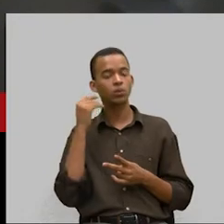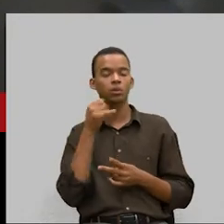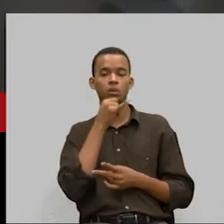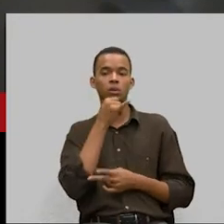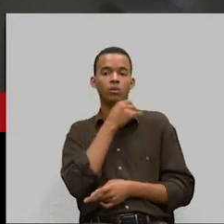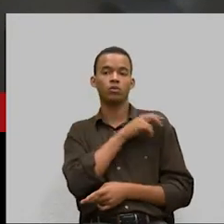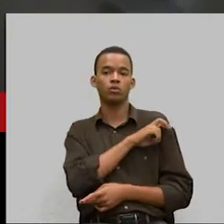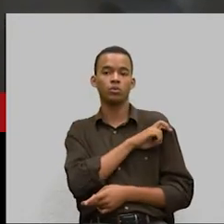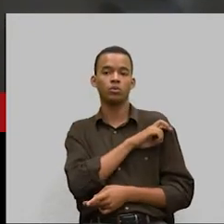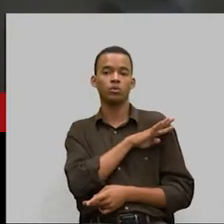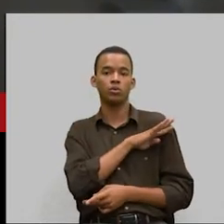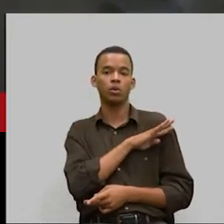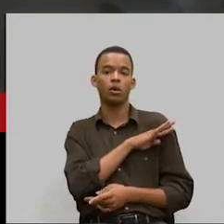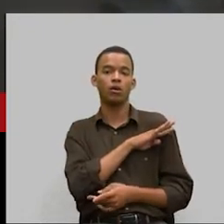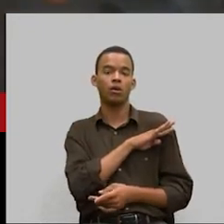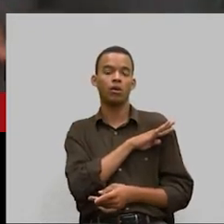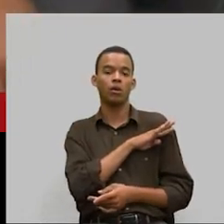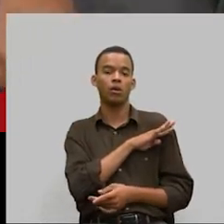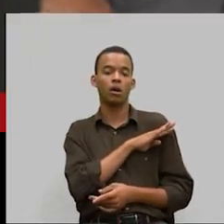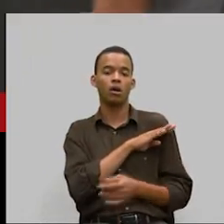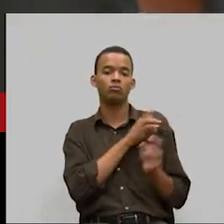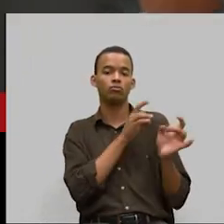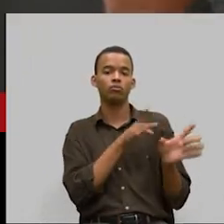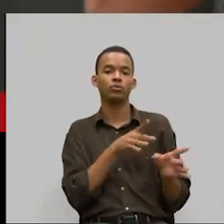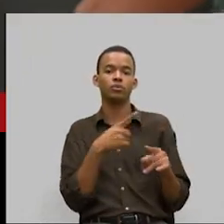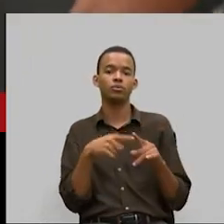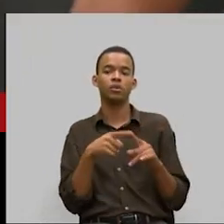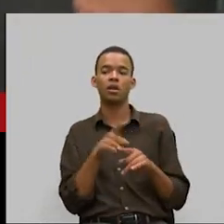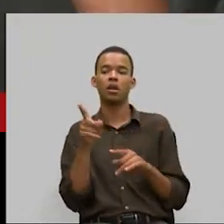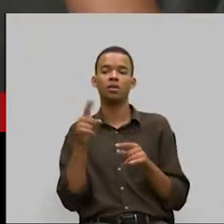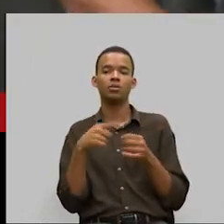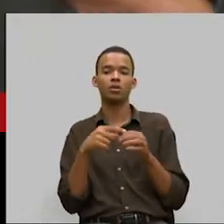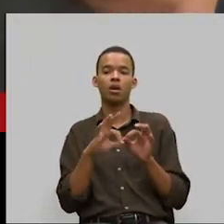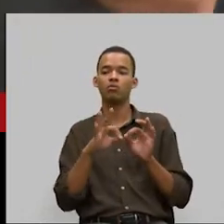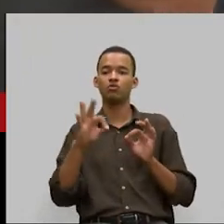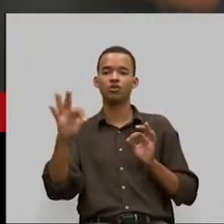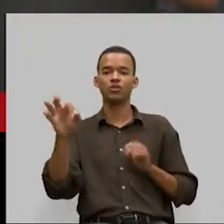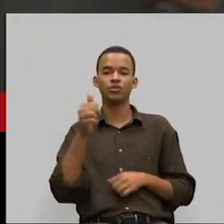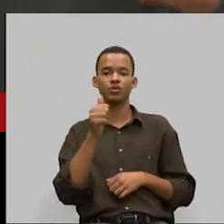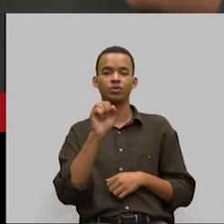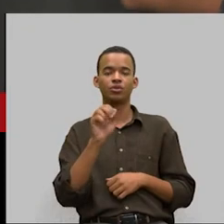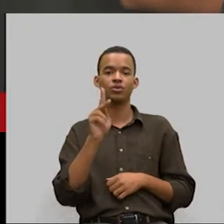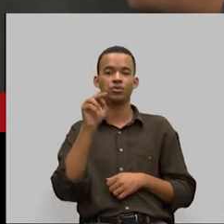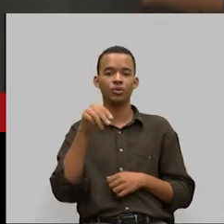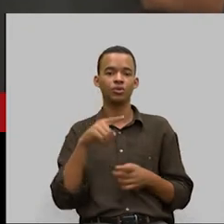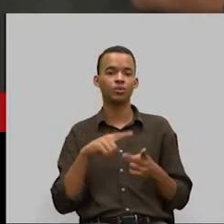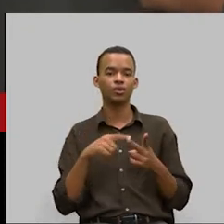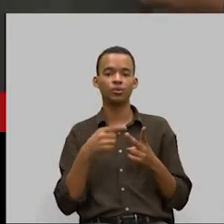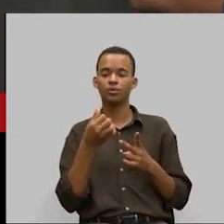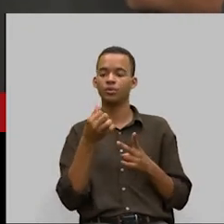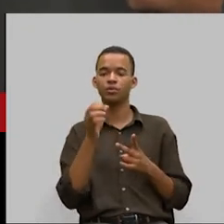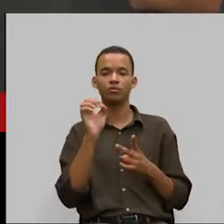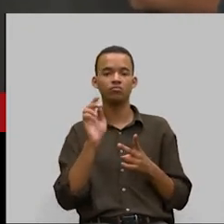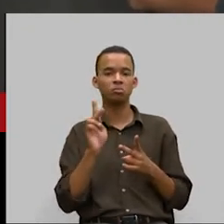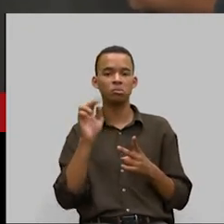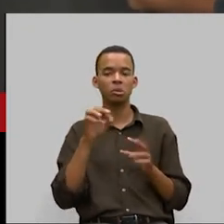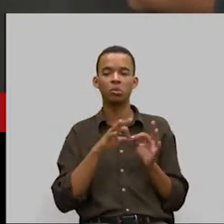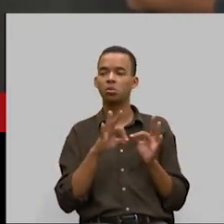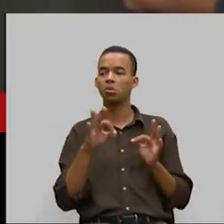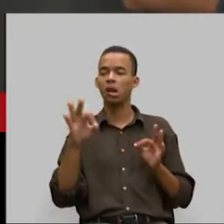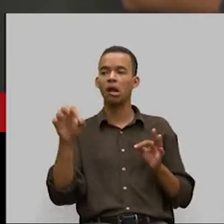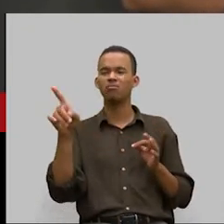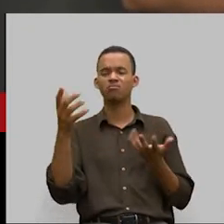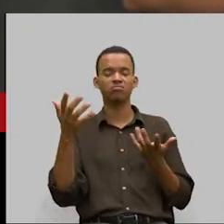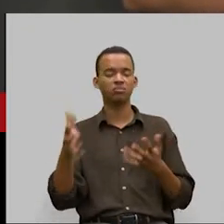porque ele não quer ir pra cidade enfrentar 18 Km 70 km 60 km para para estudar então